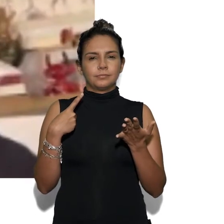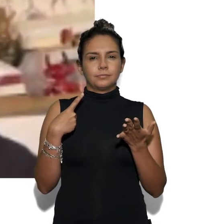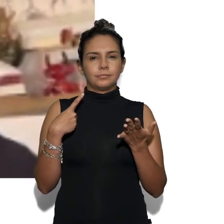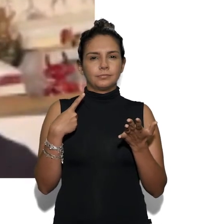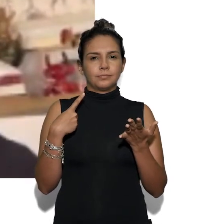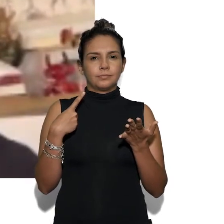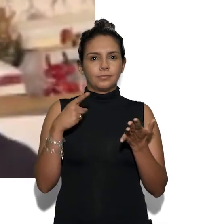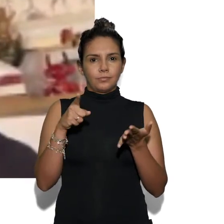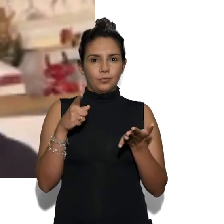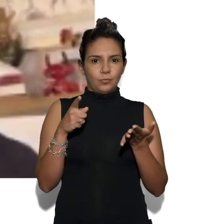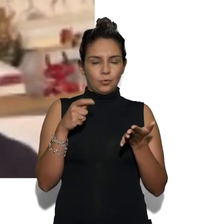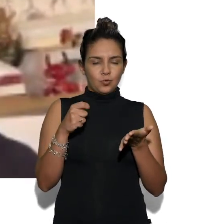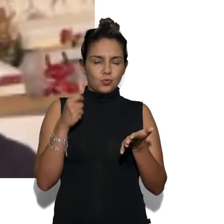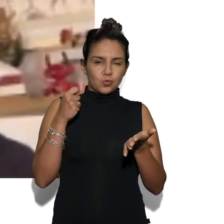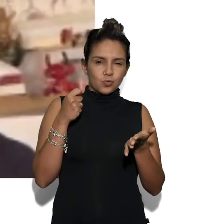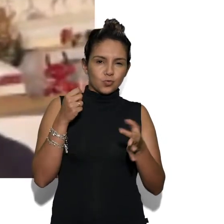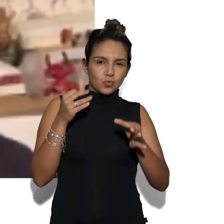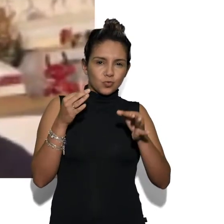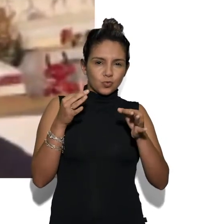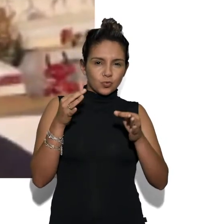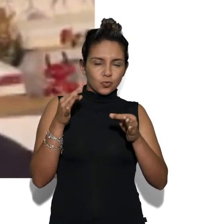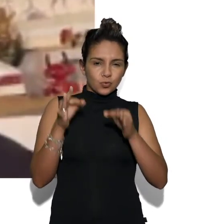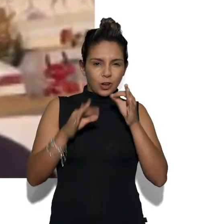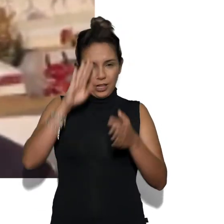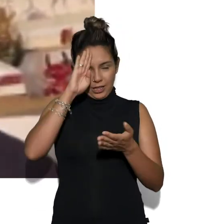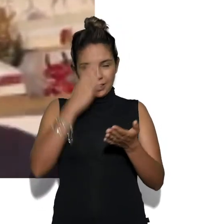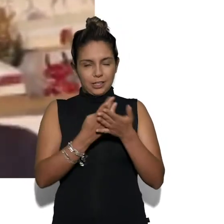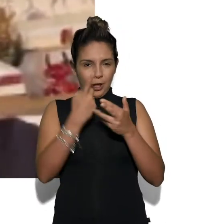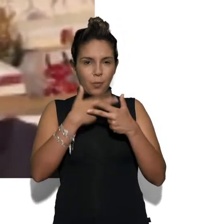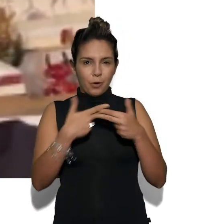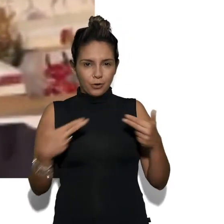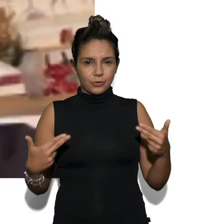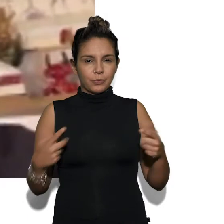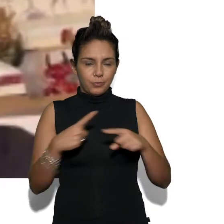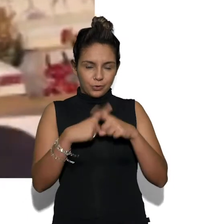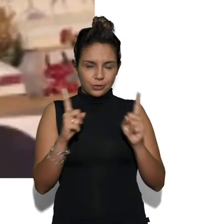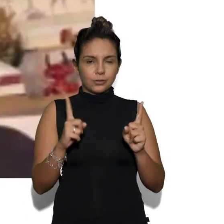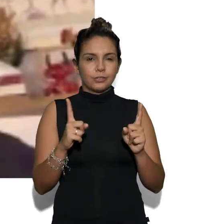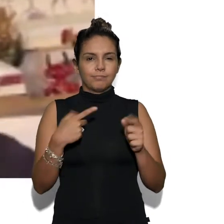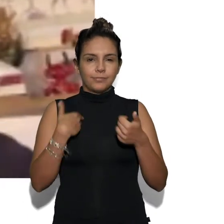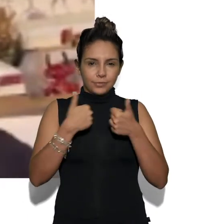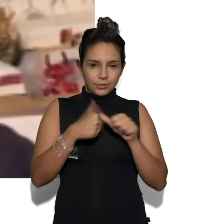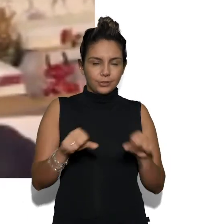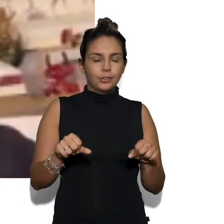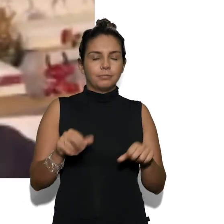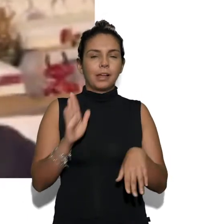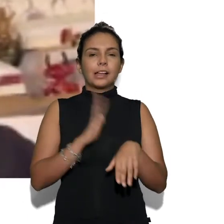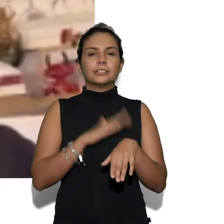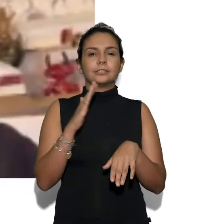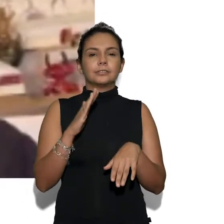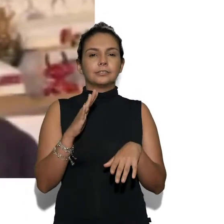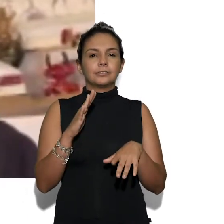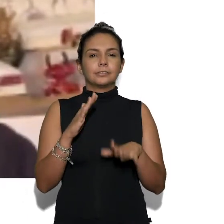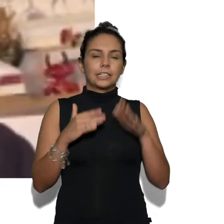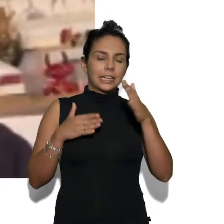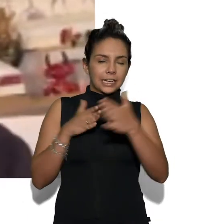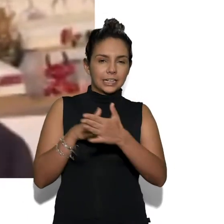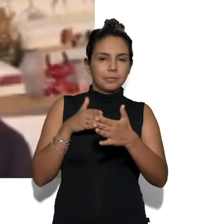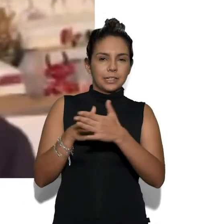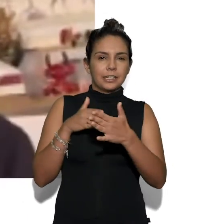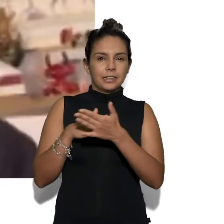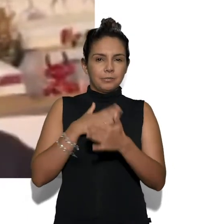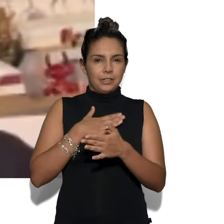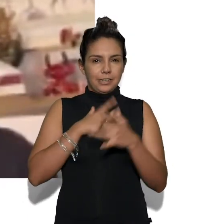esse jugo de acreditar em alguma coisa, e por isso eu estou mais limitado na